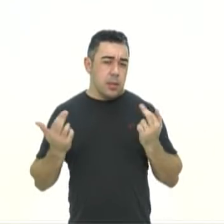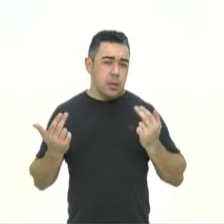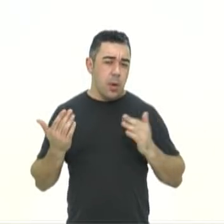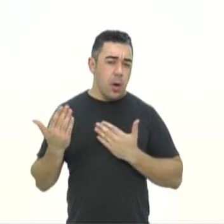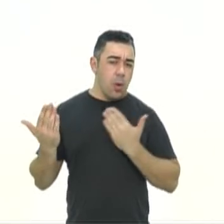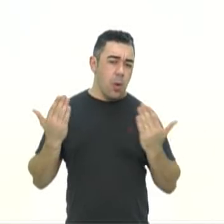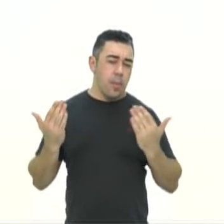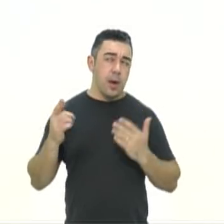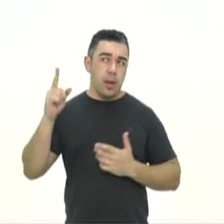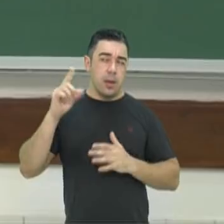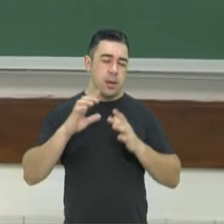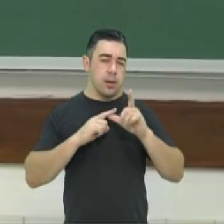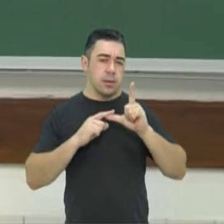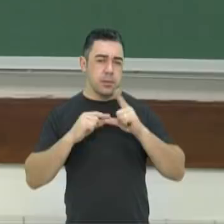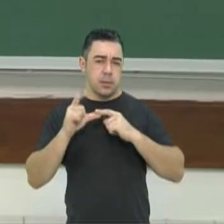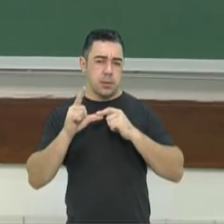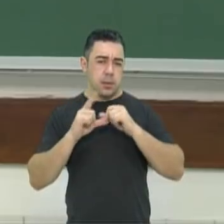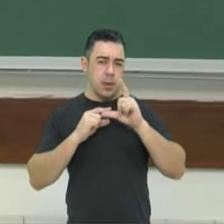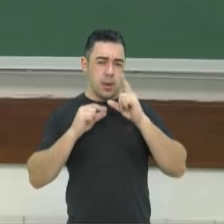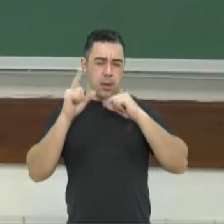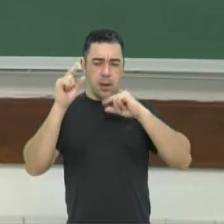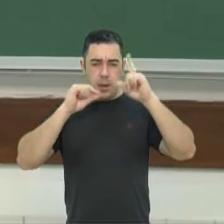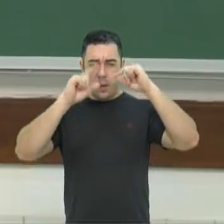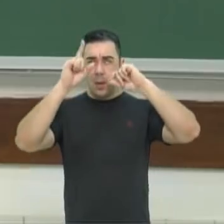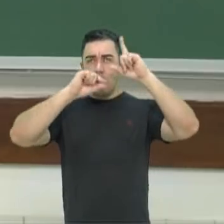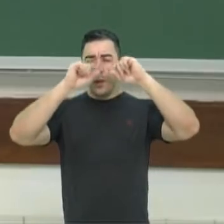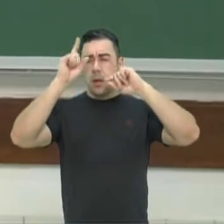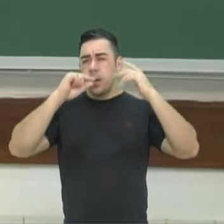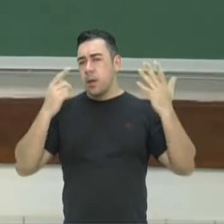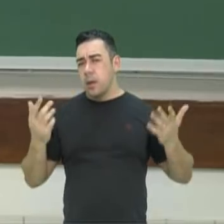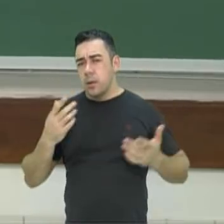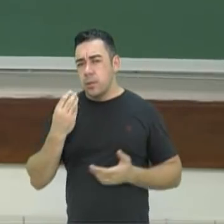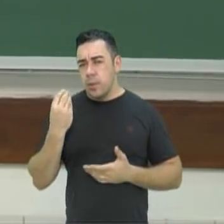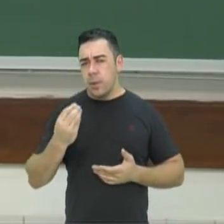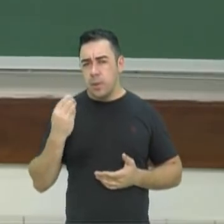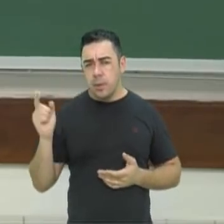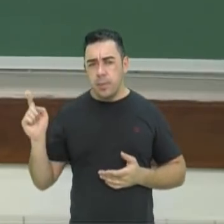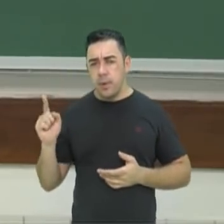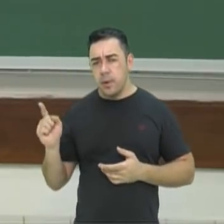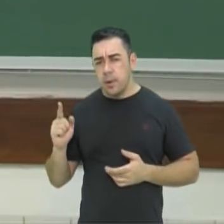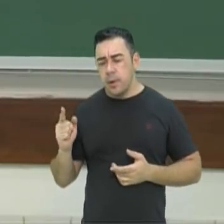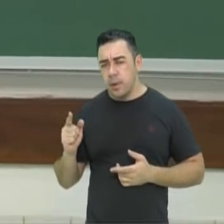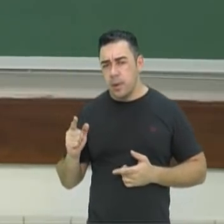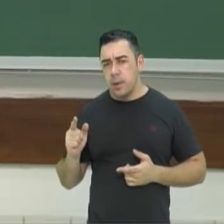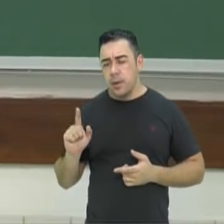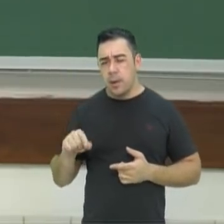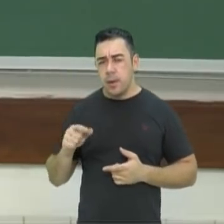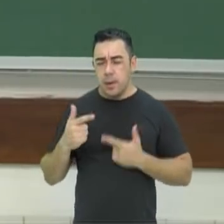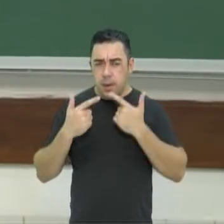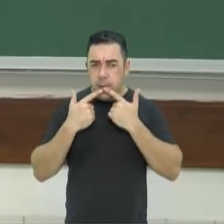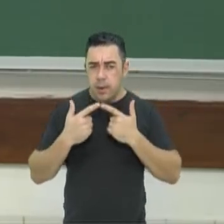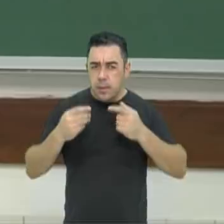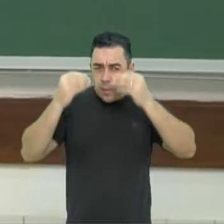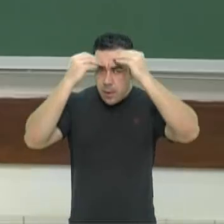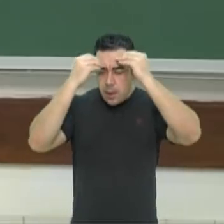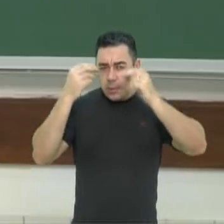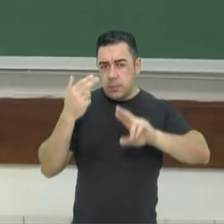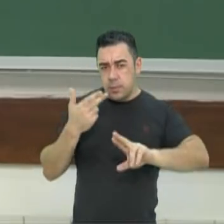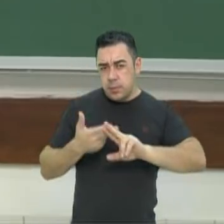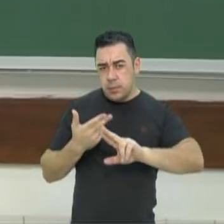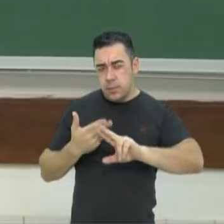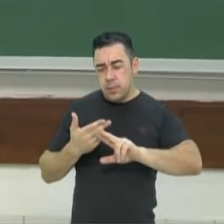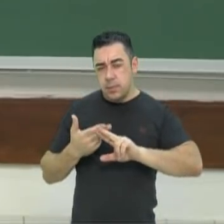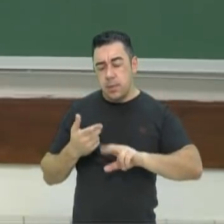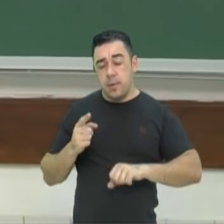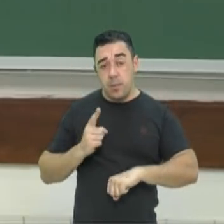pergunta, ela gira em torno ali do discurso, né? De como deve ser a linguagem utilizada no momento ali